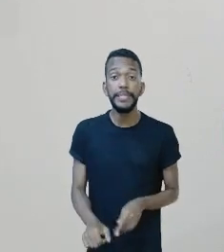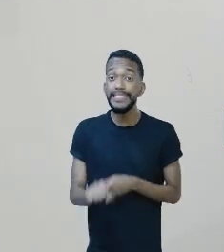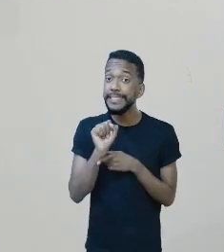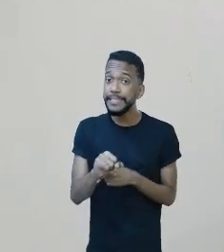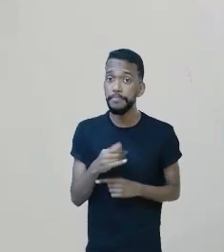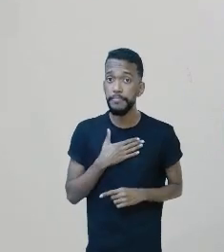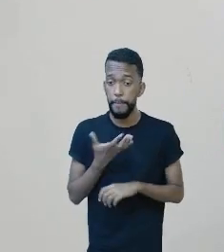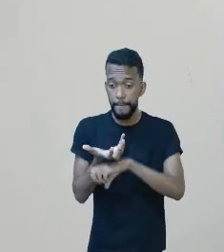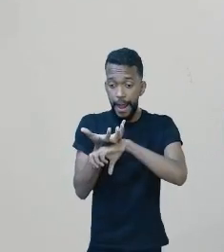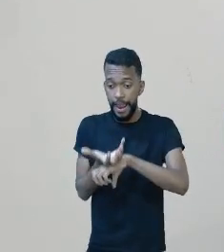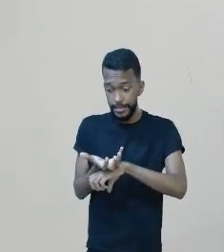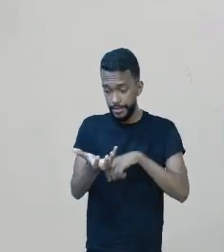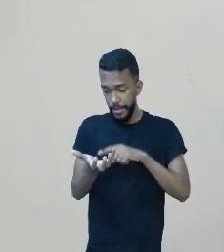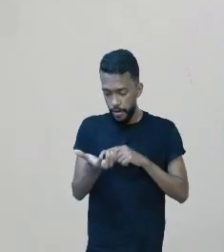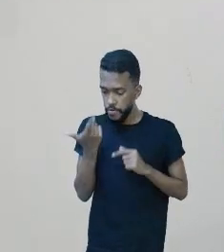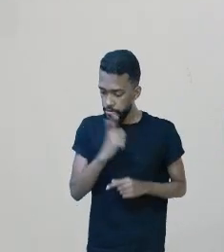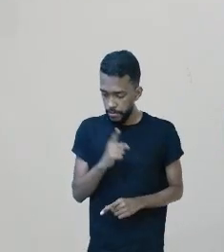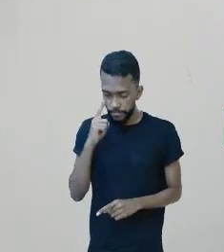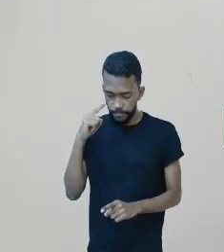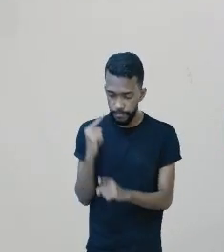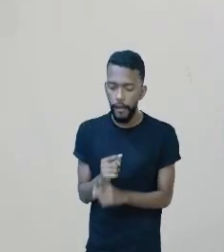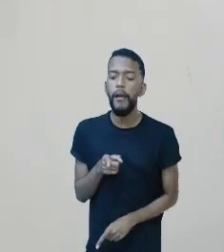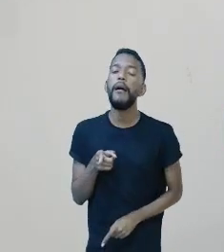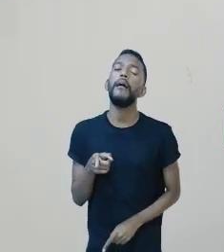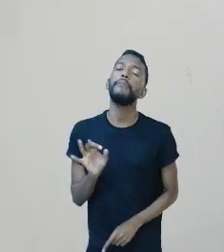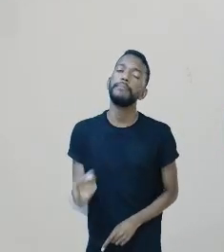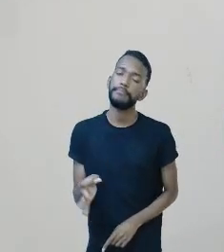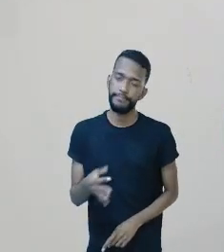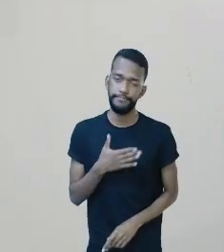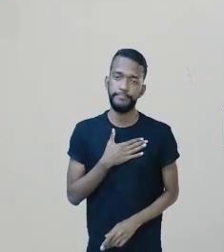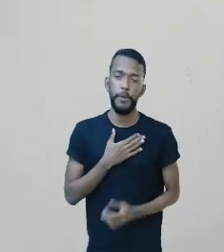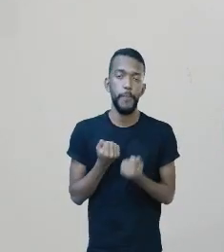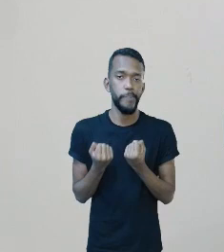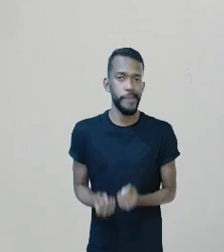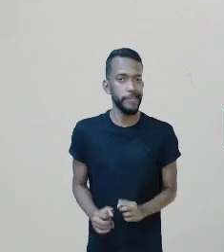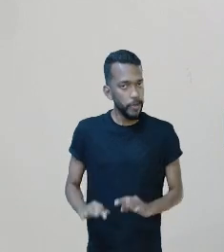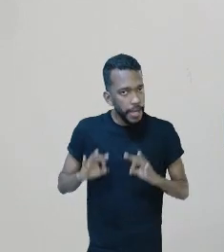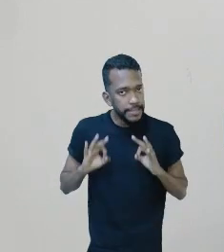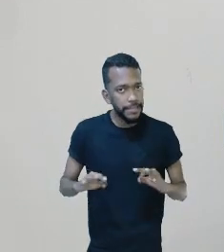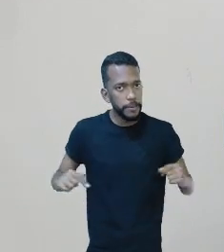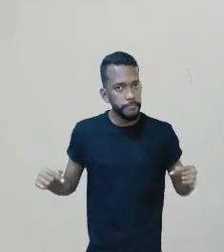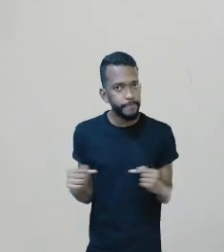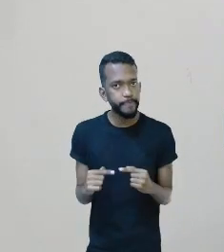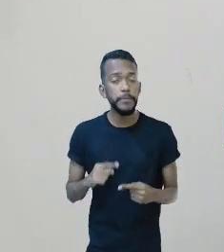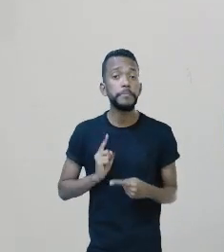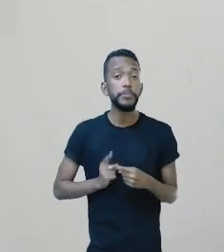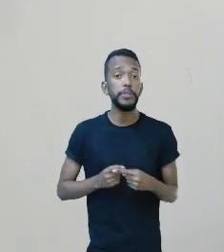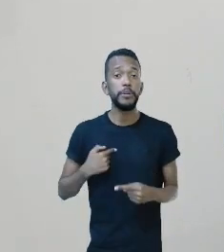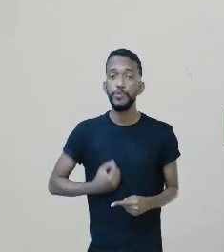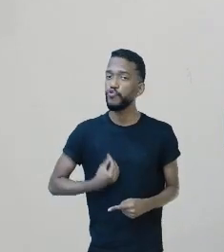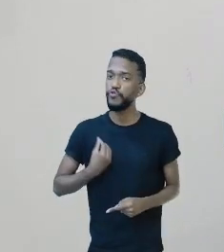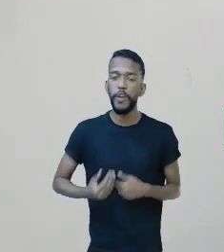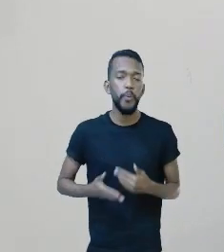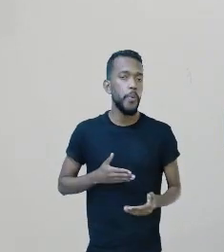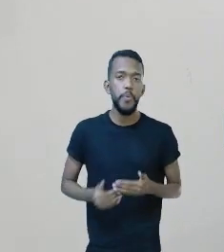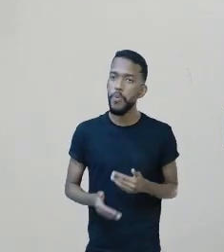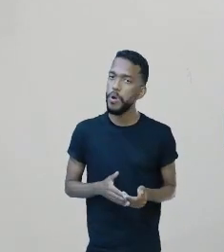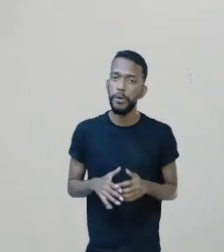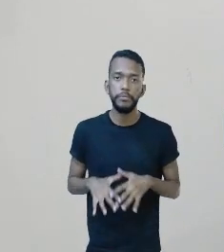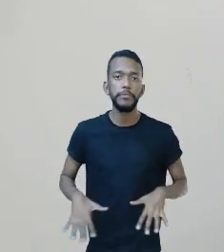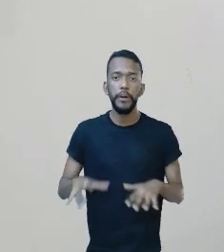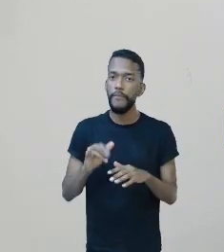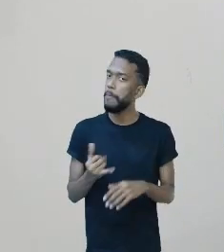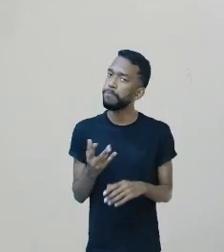minha balança, eu consigo definir o meu peso exato, que onde eu esteja,